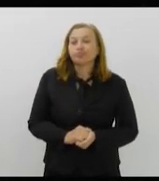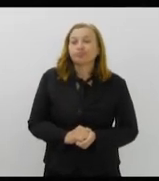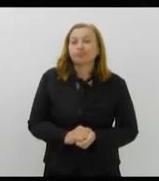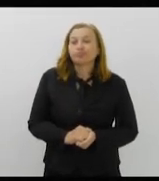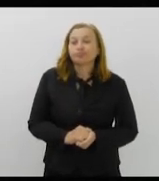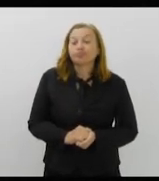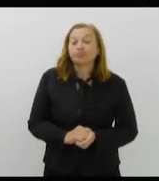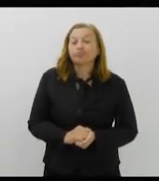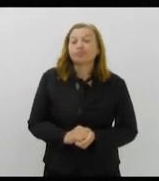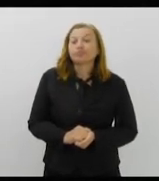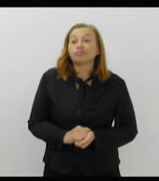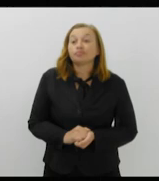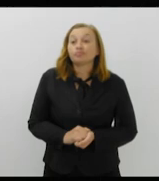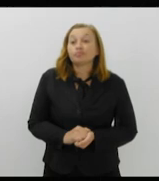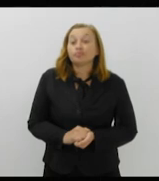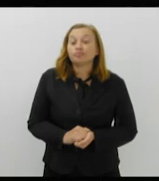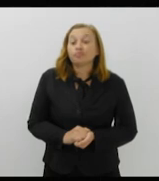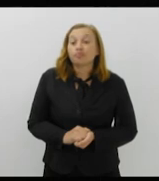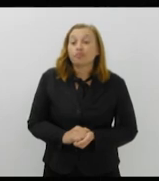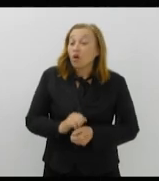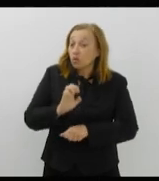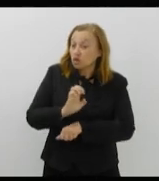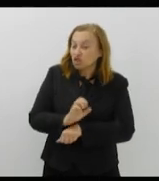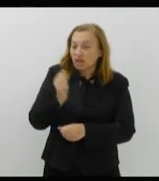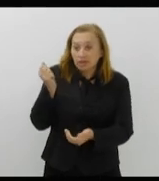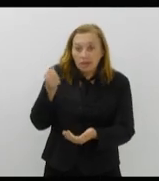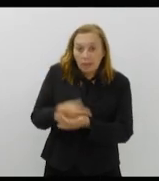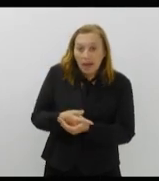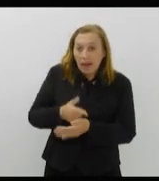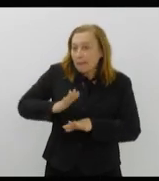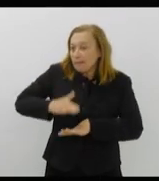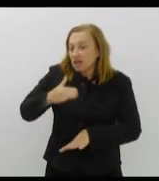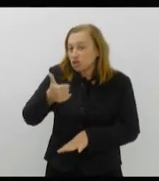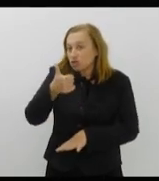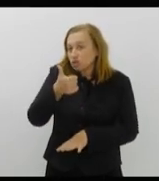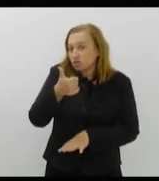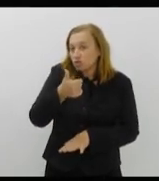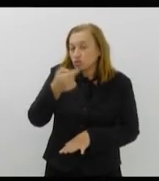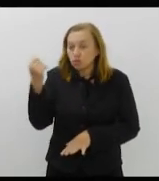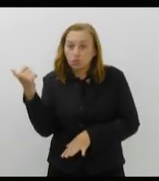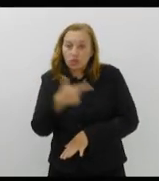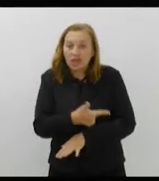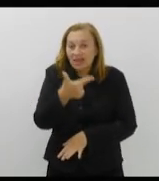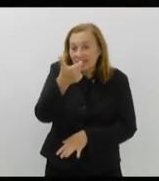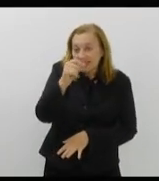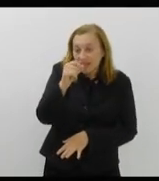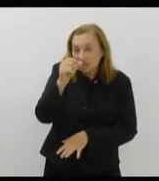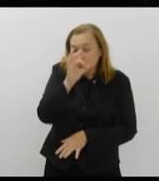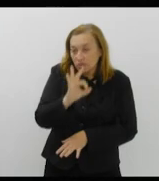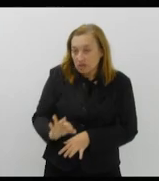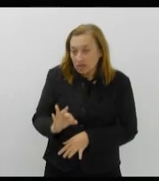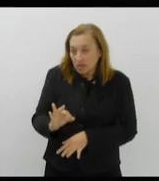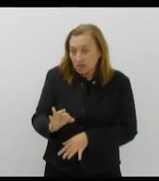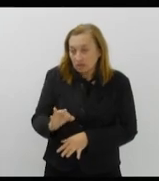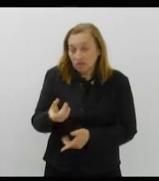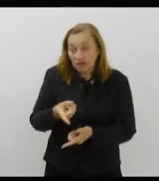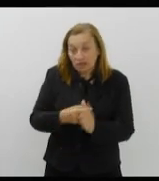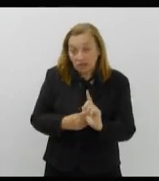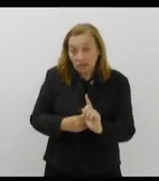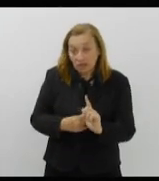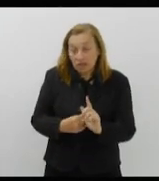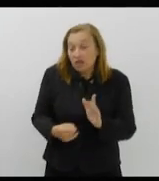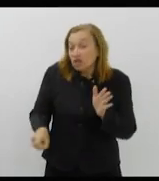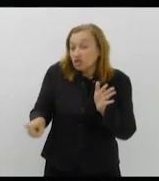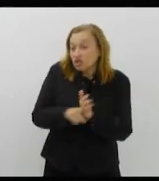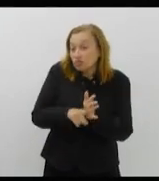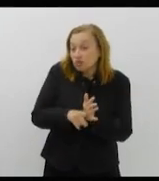que pagarem mais do que 10% da sua dívida reduzirão o juro em um